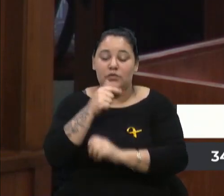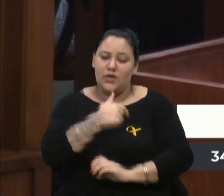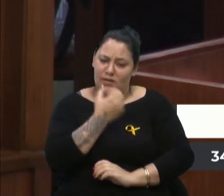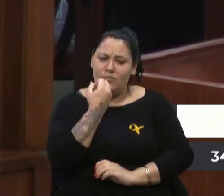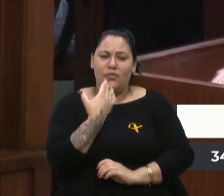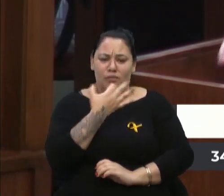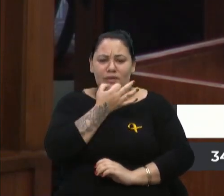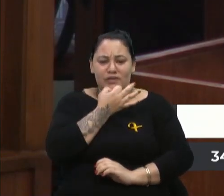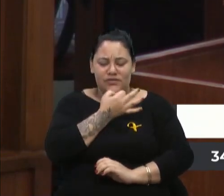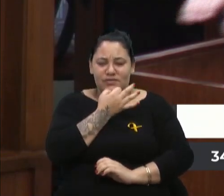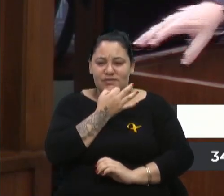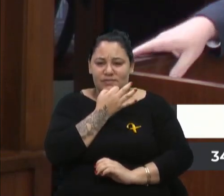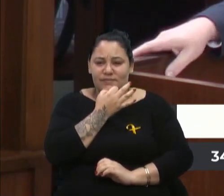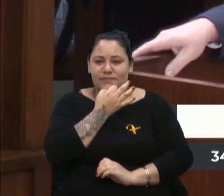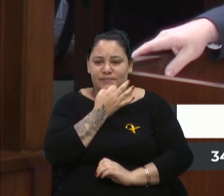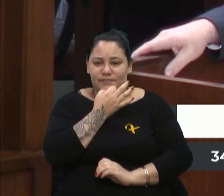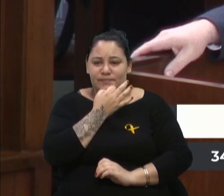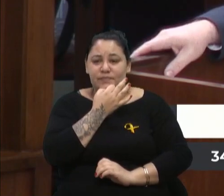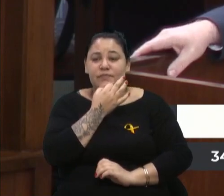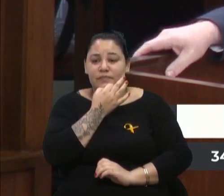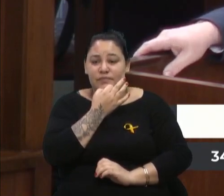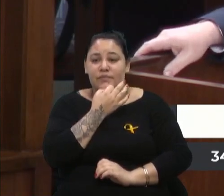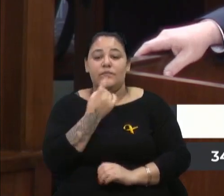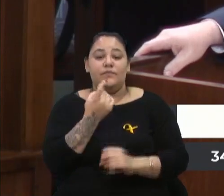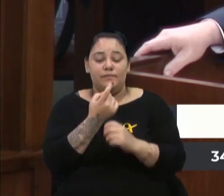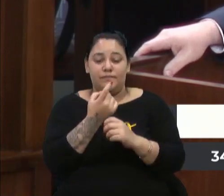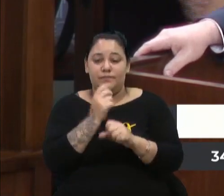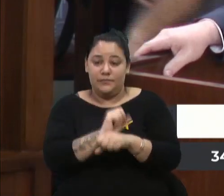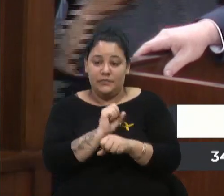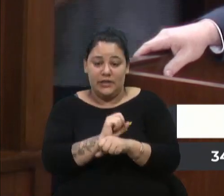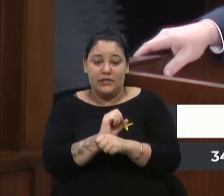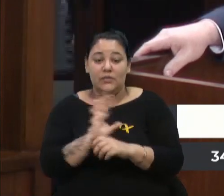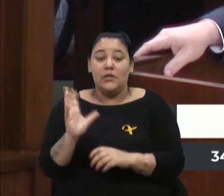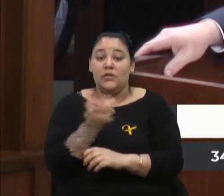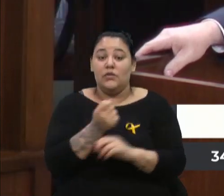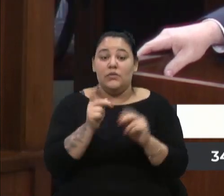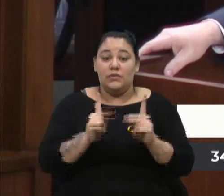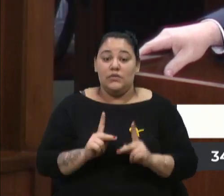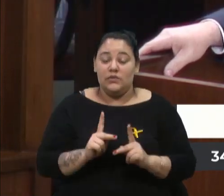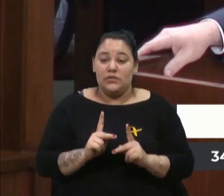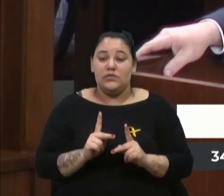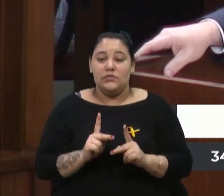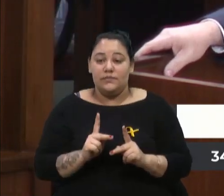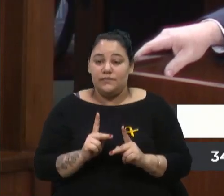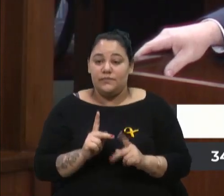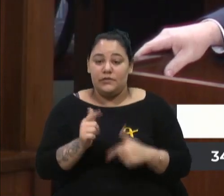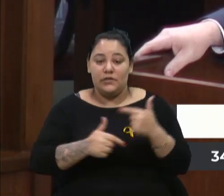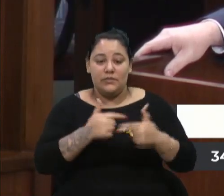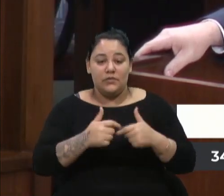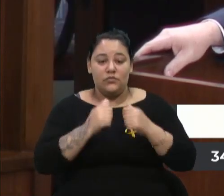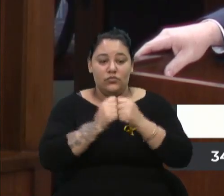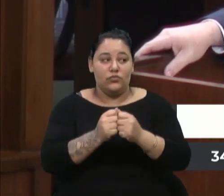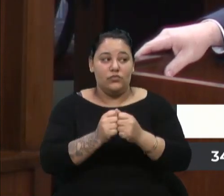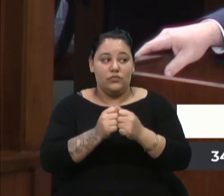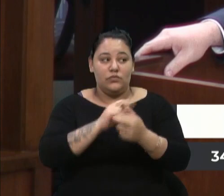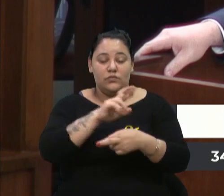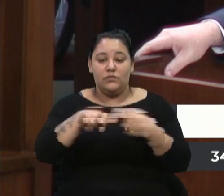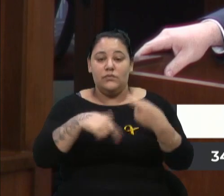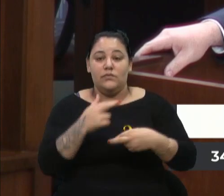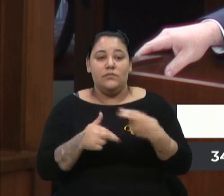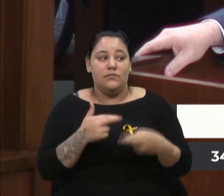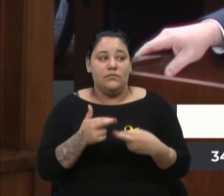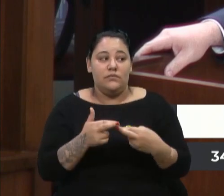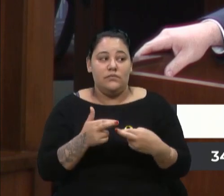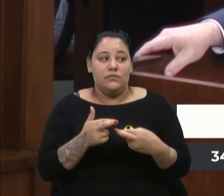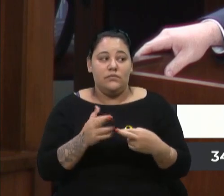Caxias, uma notícia esperada para todos aqueles que militam na causa animal